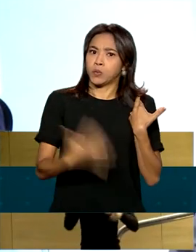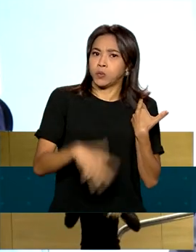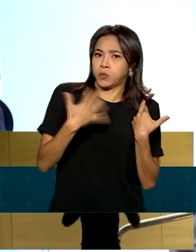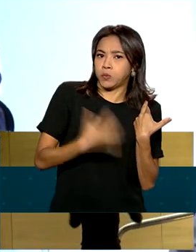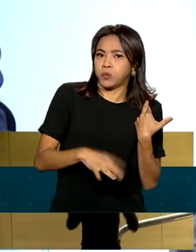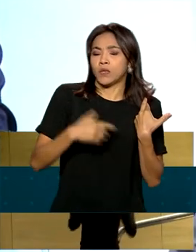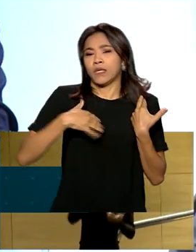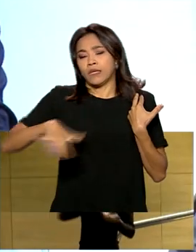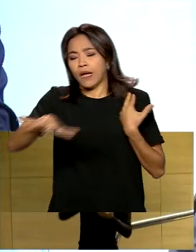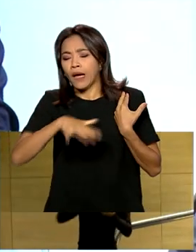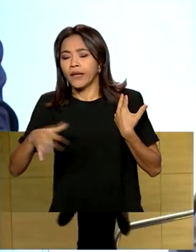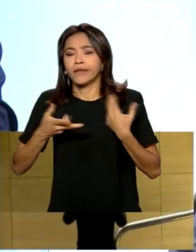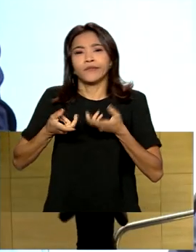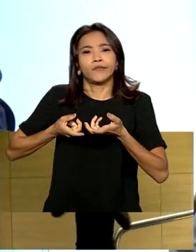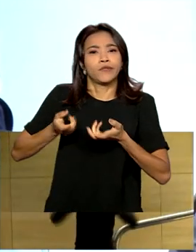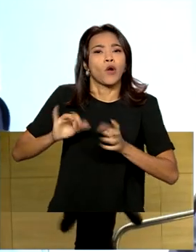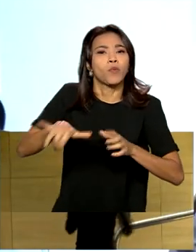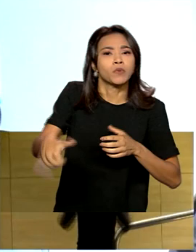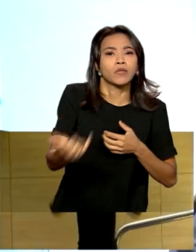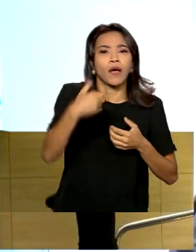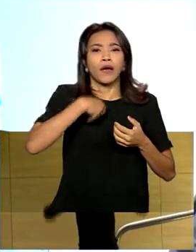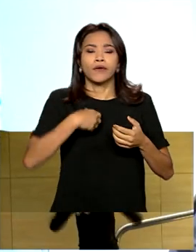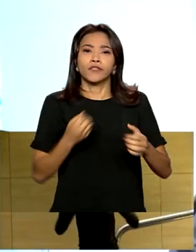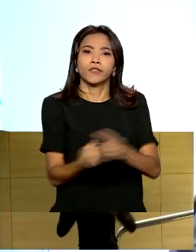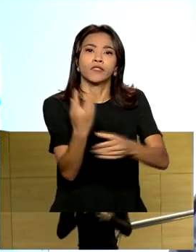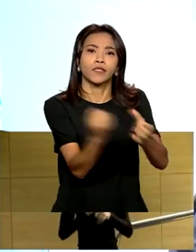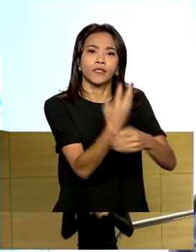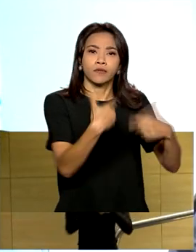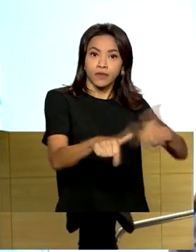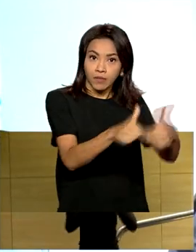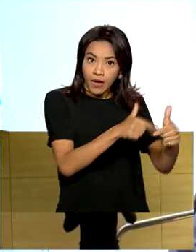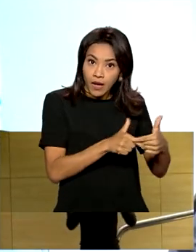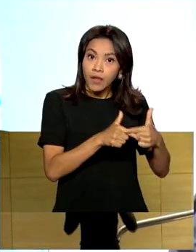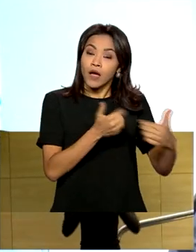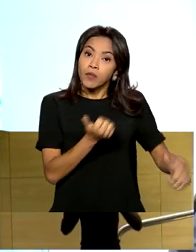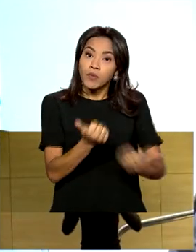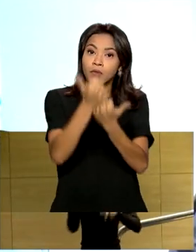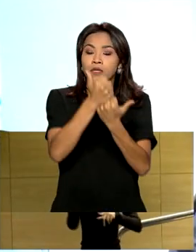empregos e oportunidades, contribuindo para a prosperidade nacional.